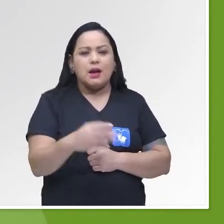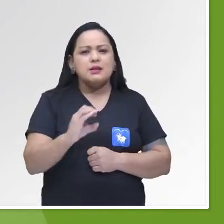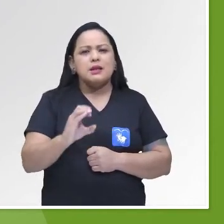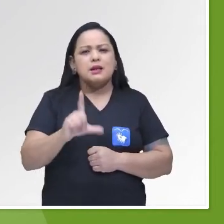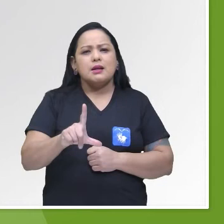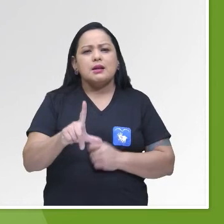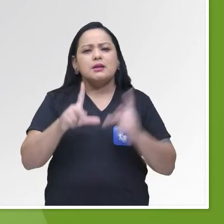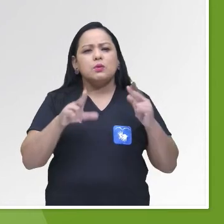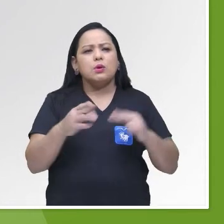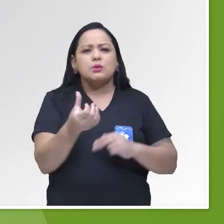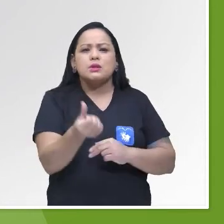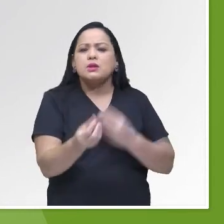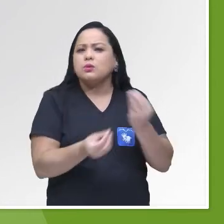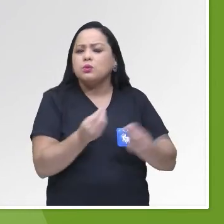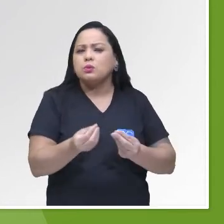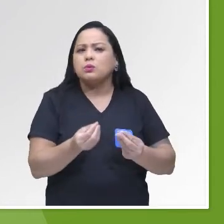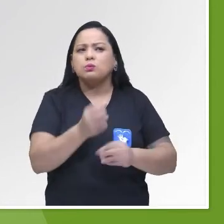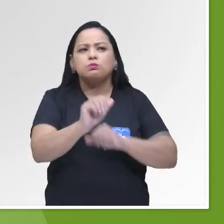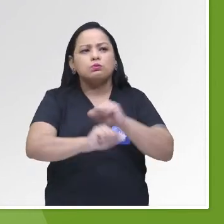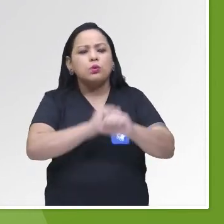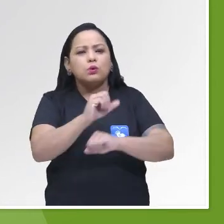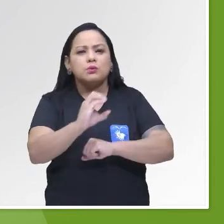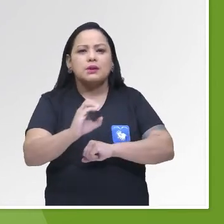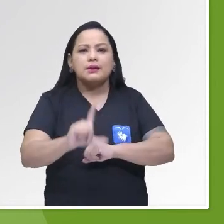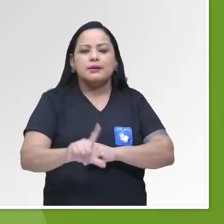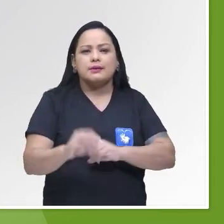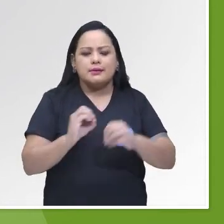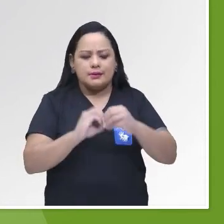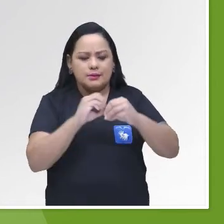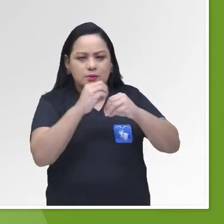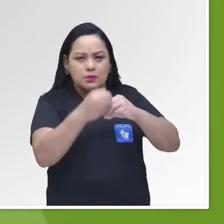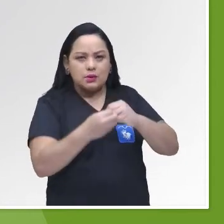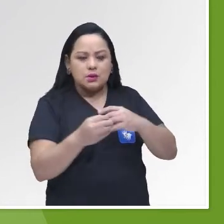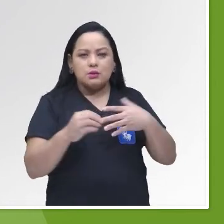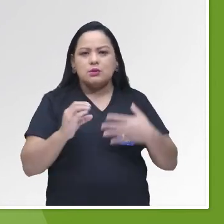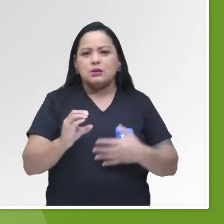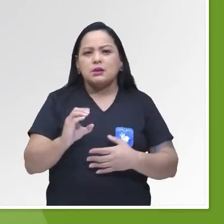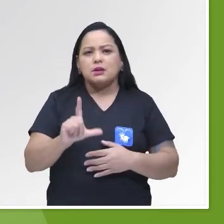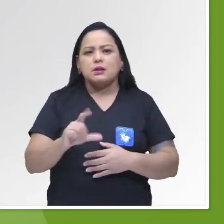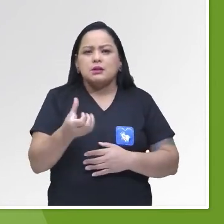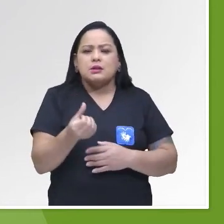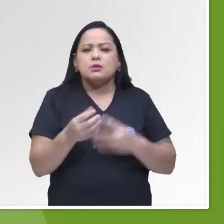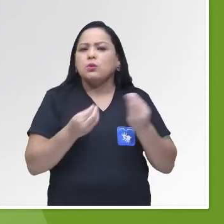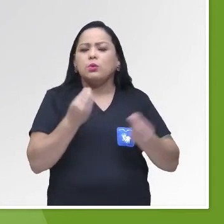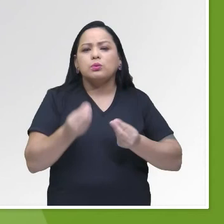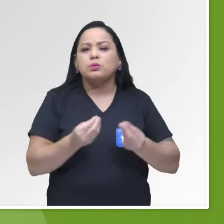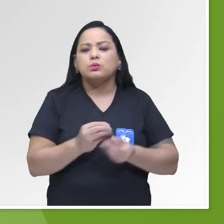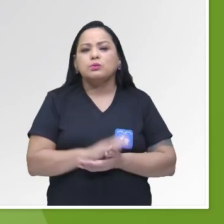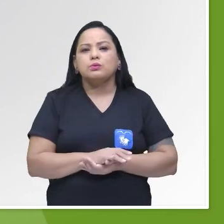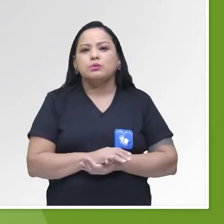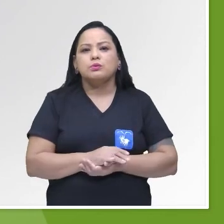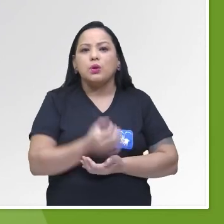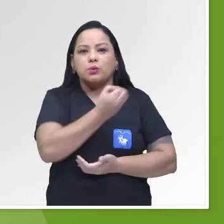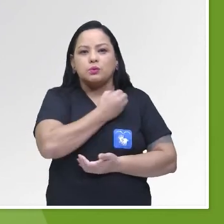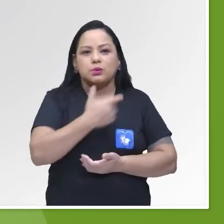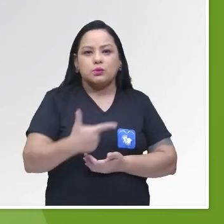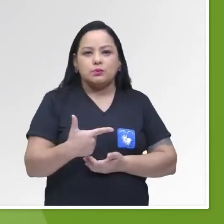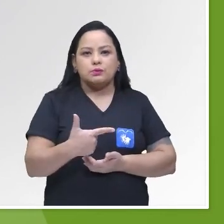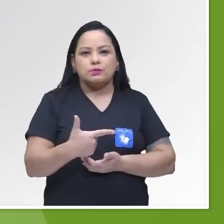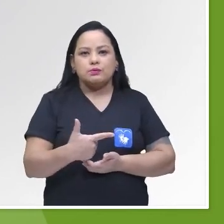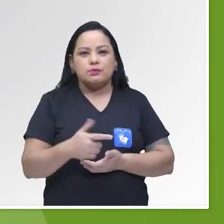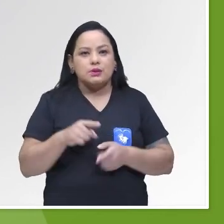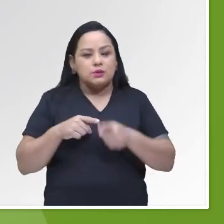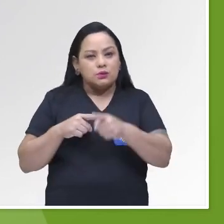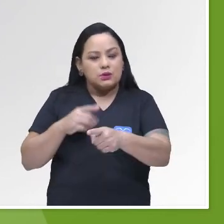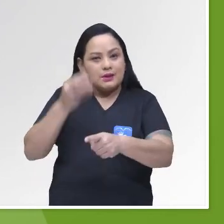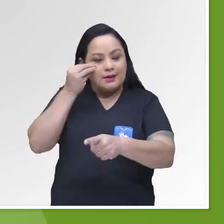fique com 6 átomos de cloro? Essa molécula, né? Fique com 6 átomos de cloro. Número 2. Então,